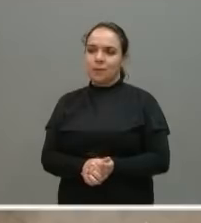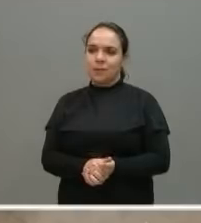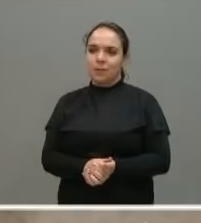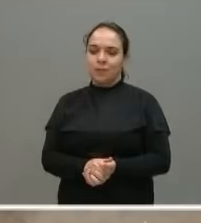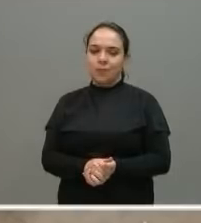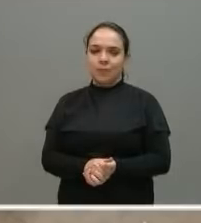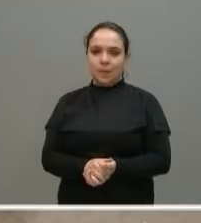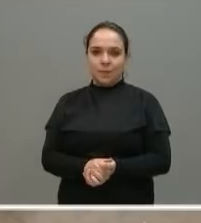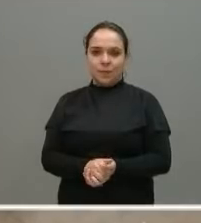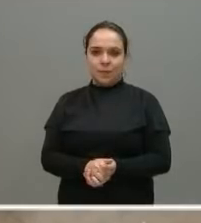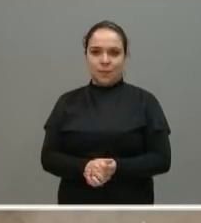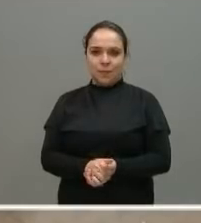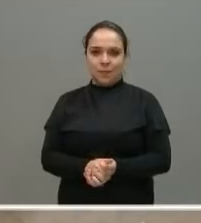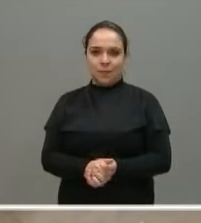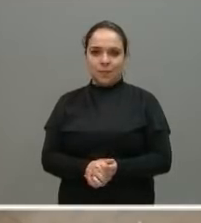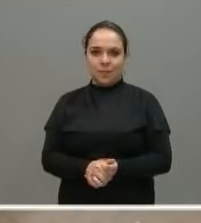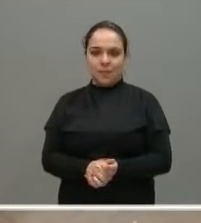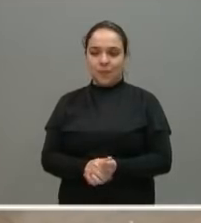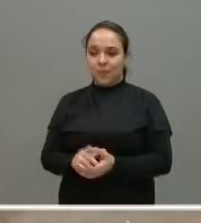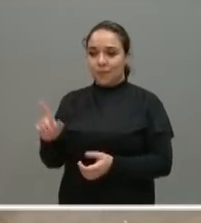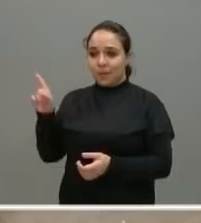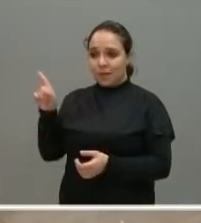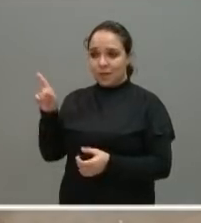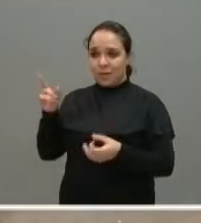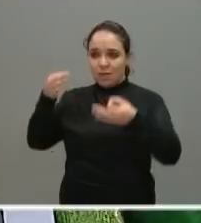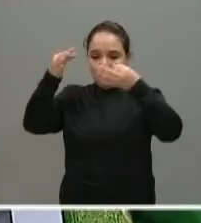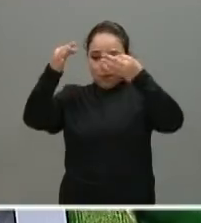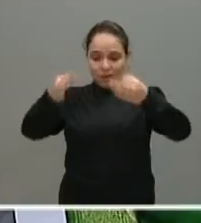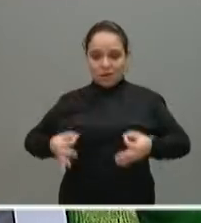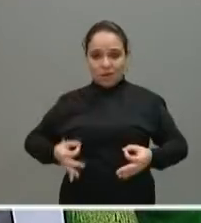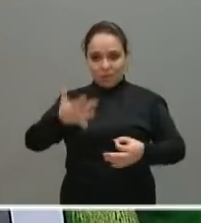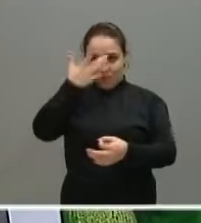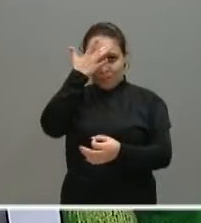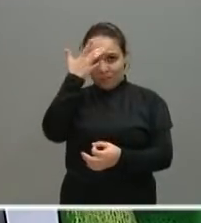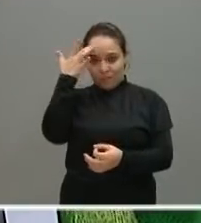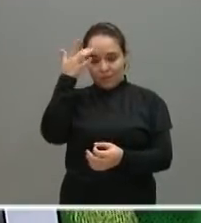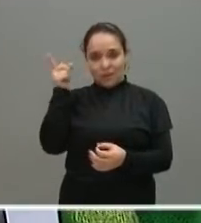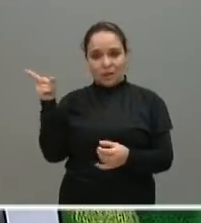Eis, o servo sofredor,